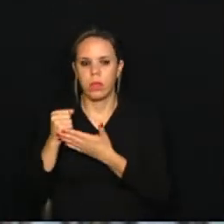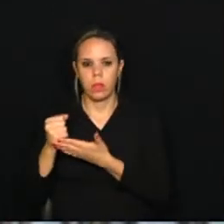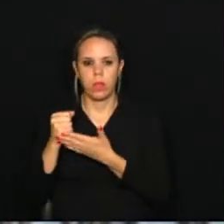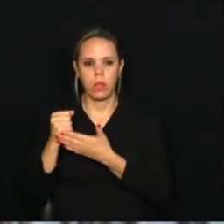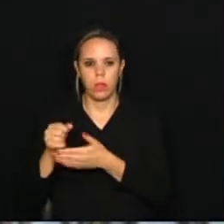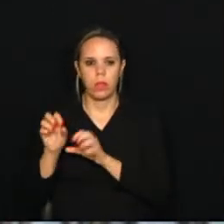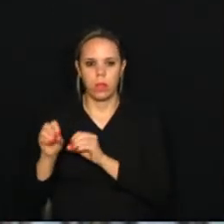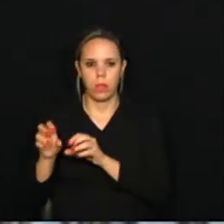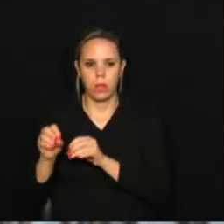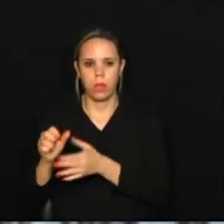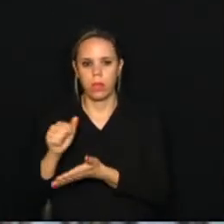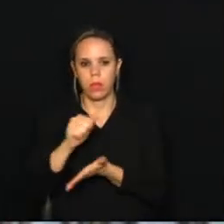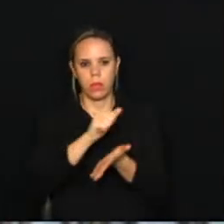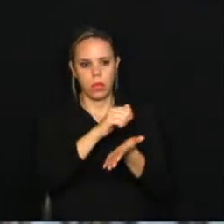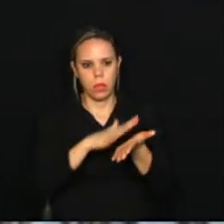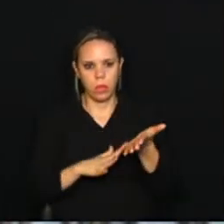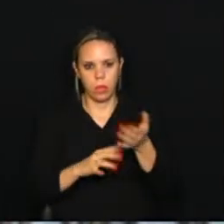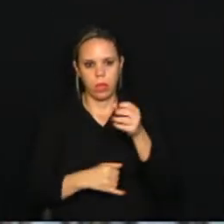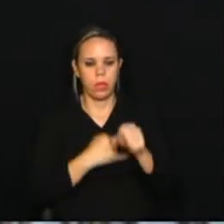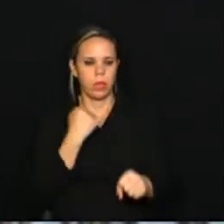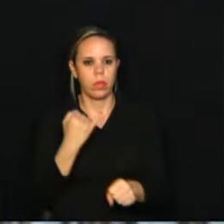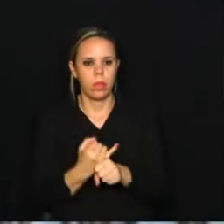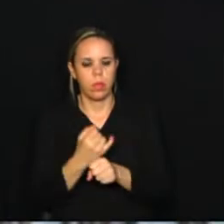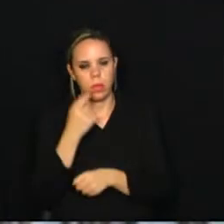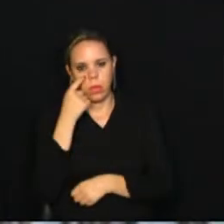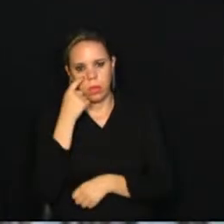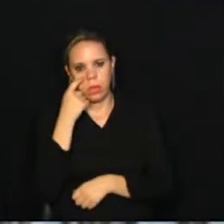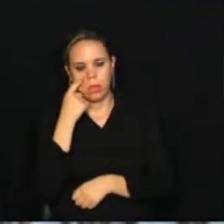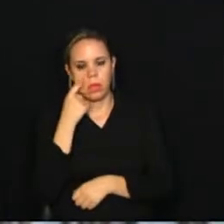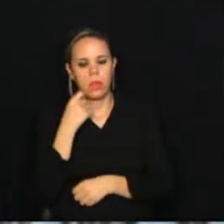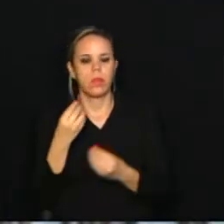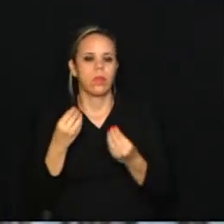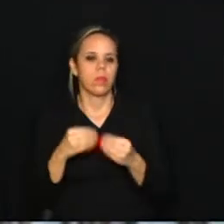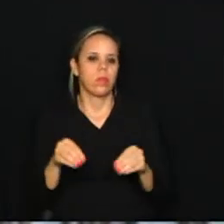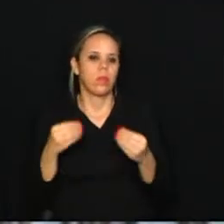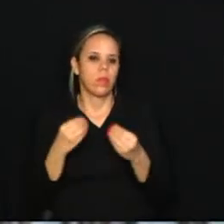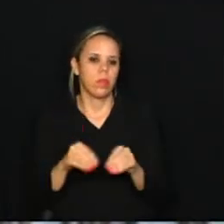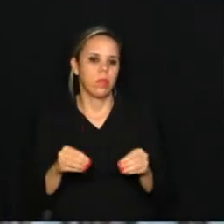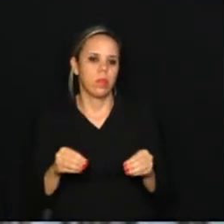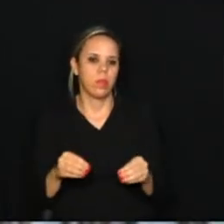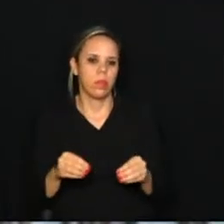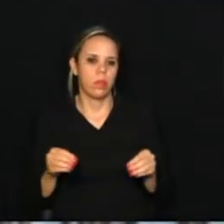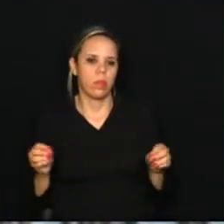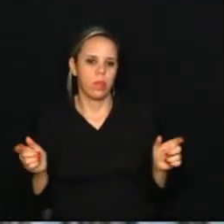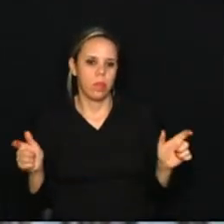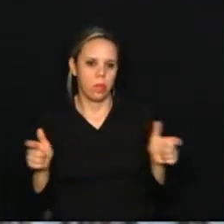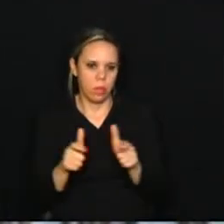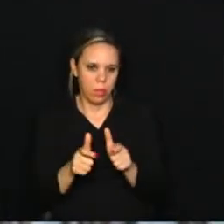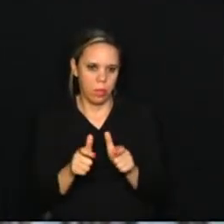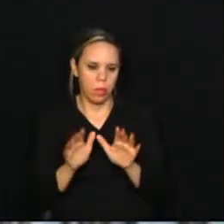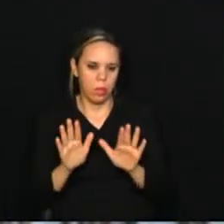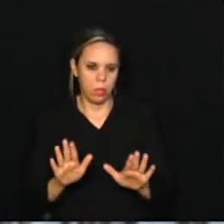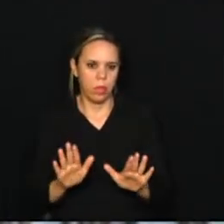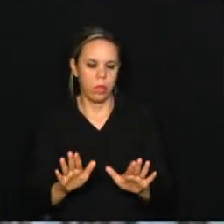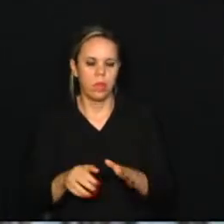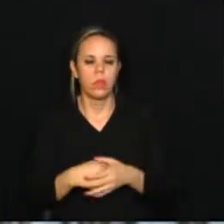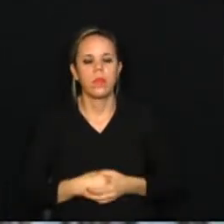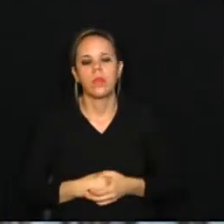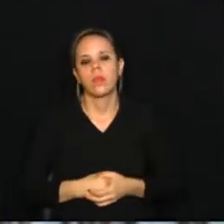as atividades remotas, né, o impacto podia ser minimizado, mas essa